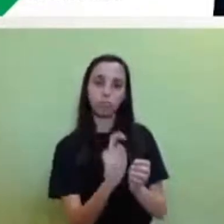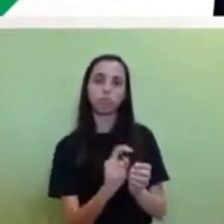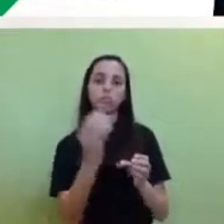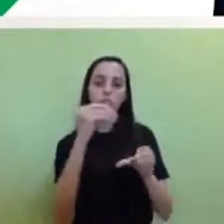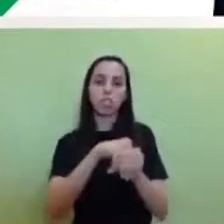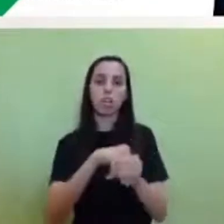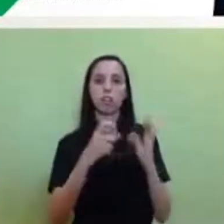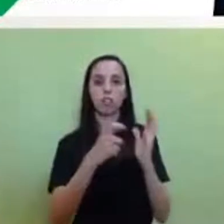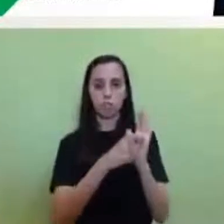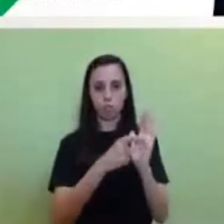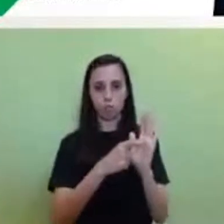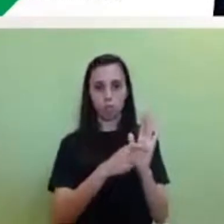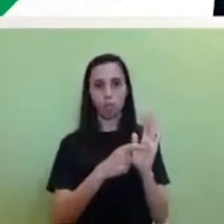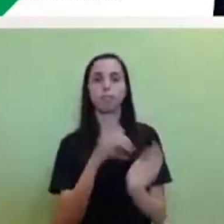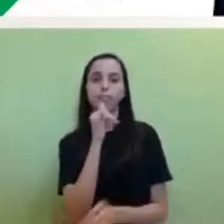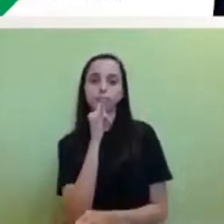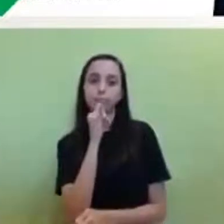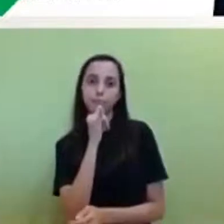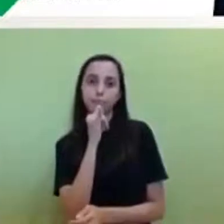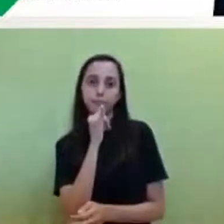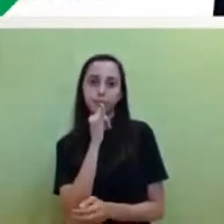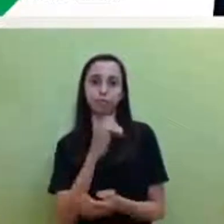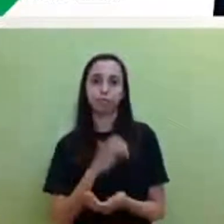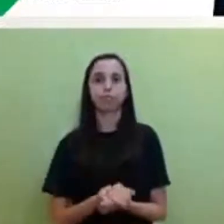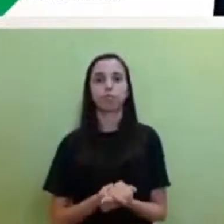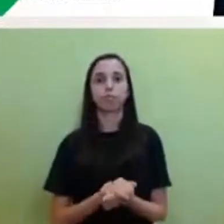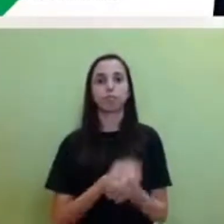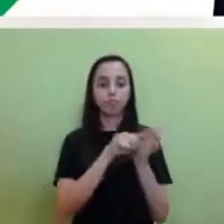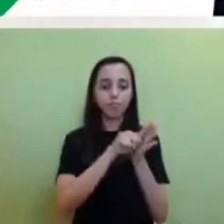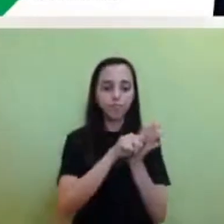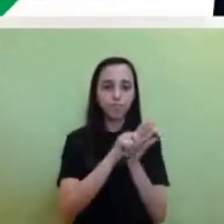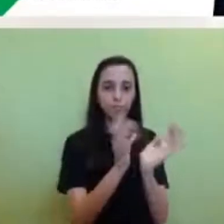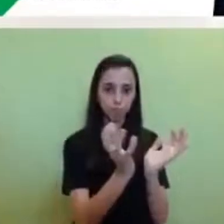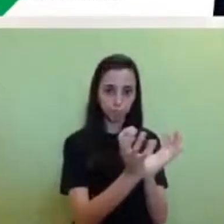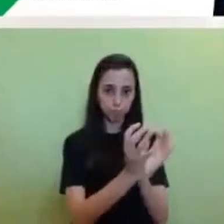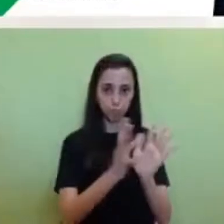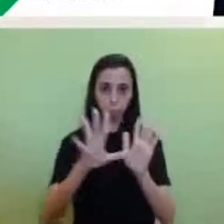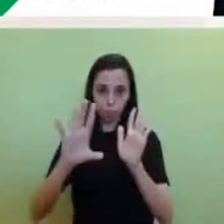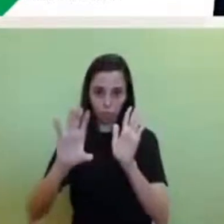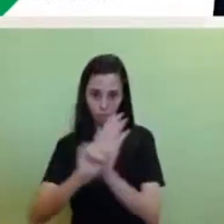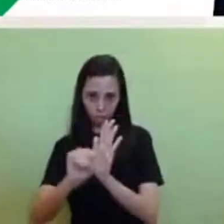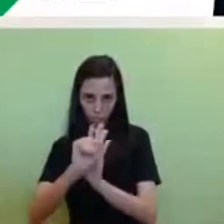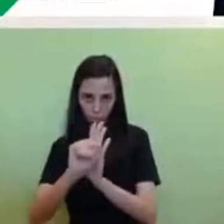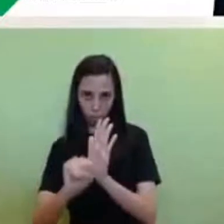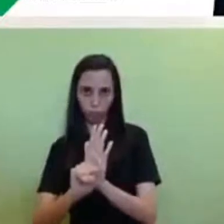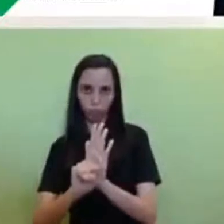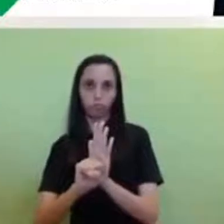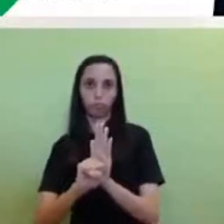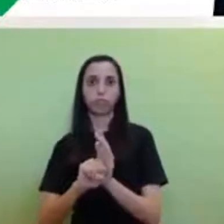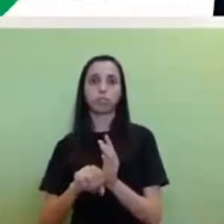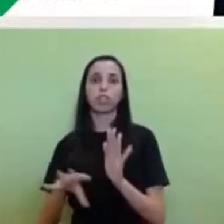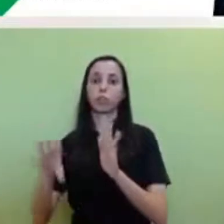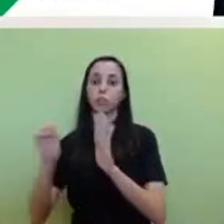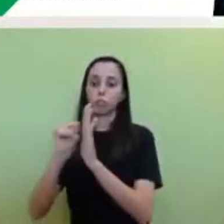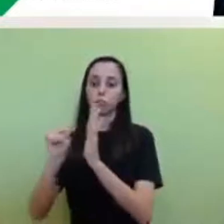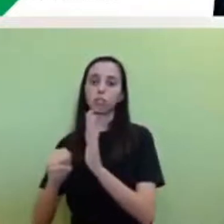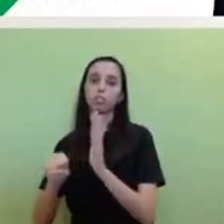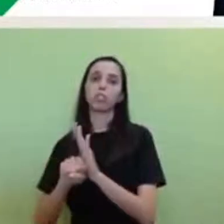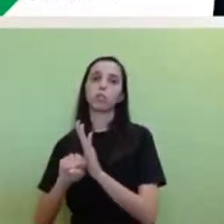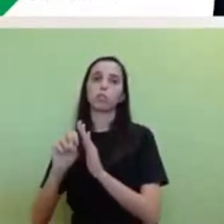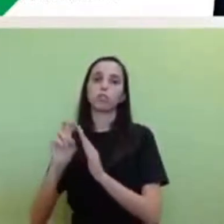dentro do programa. Ele tem, por exemplo, uma pesquisa por grupo, por símbolo e por símbolo de